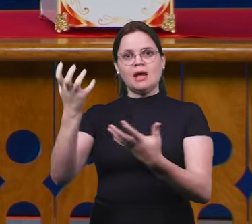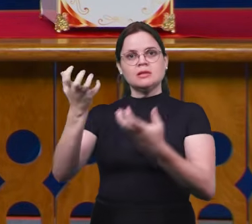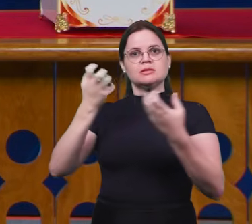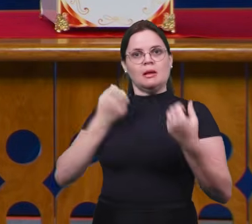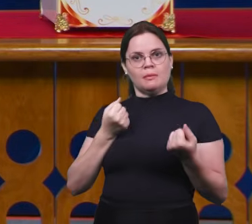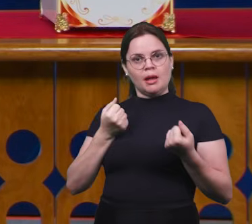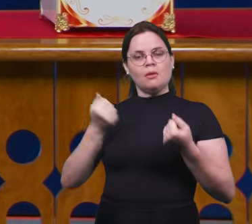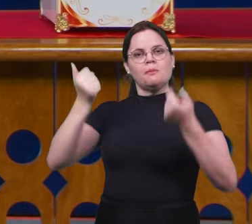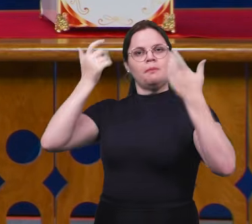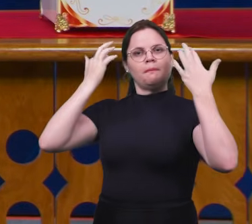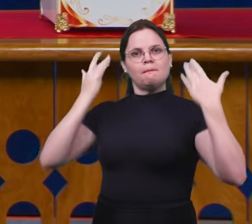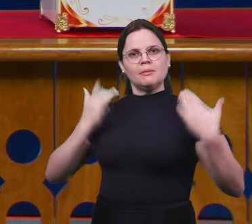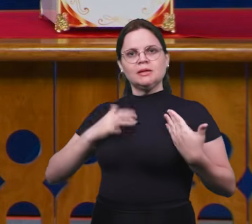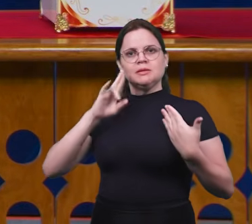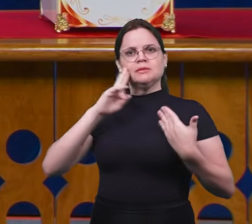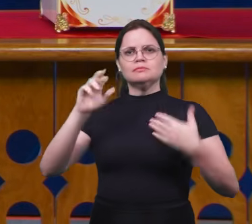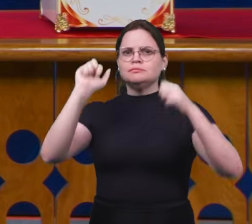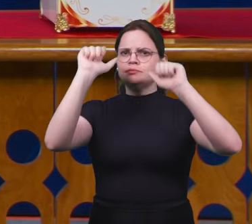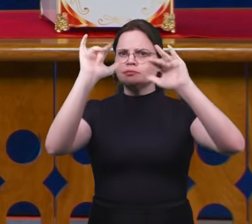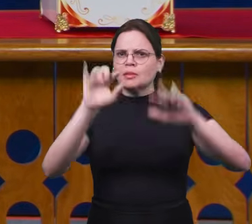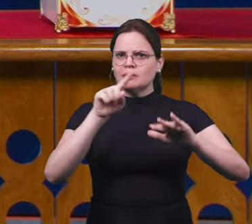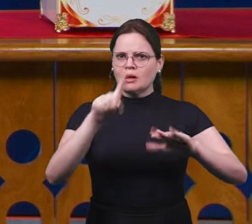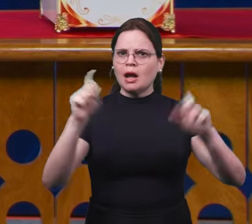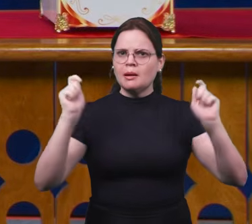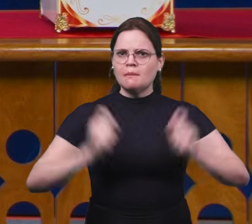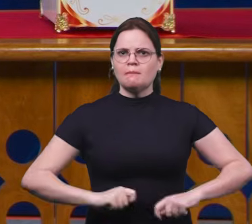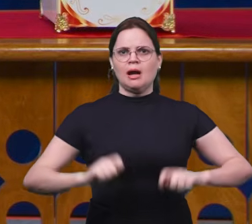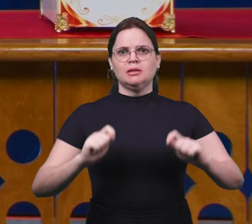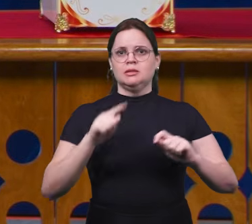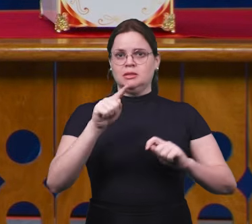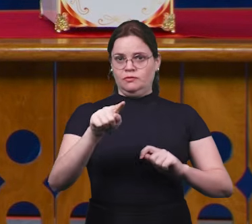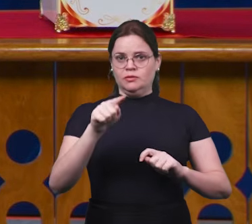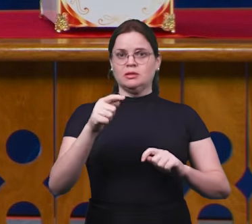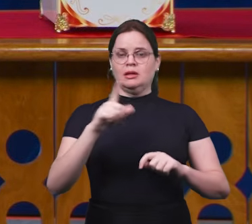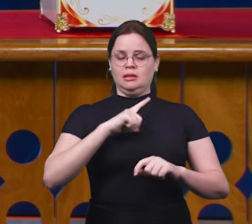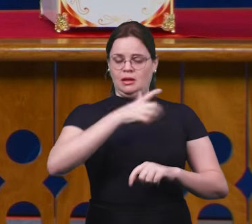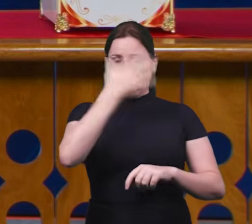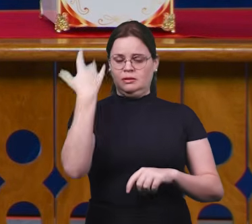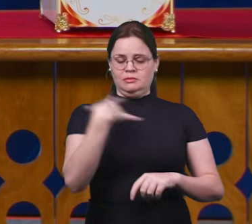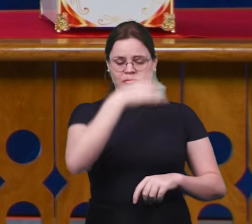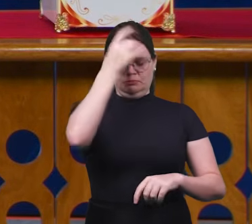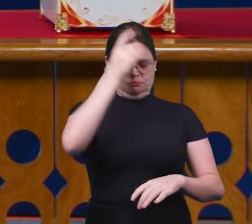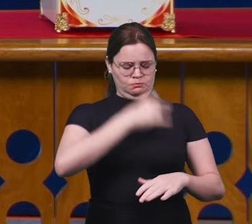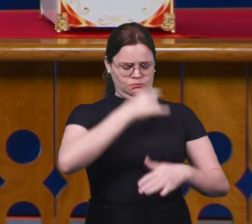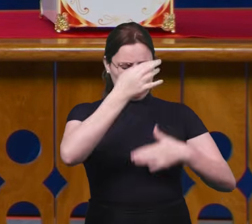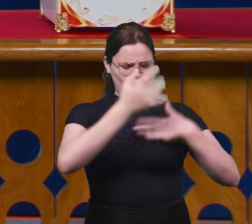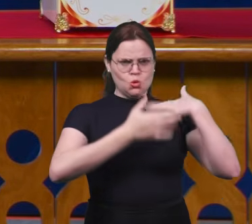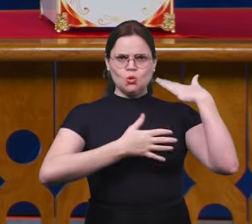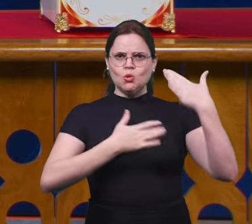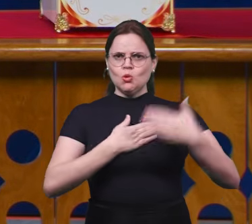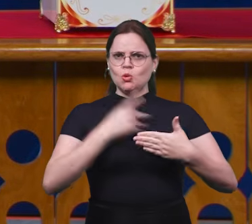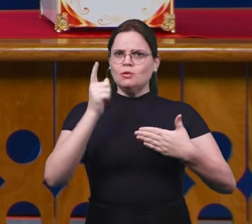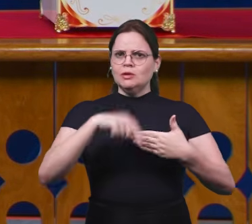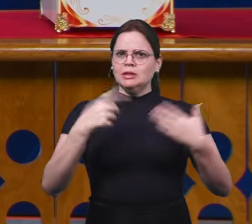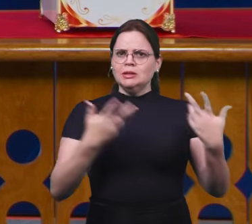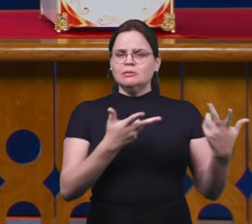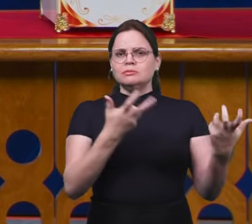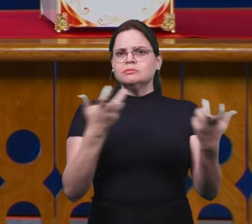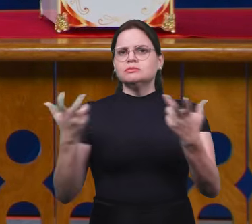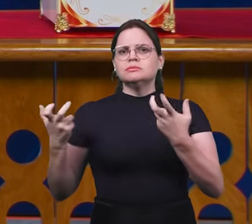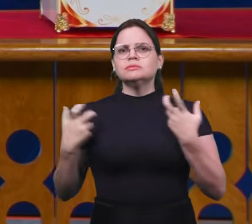te capacitou, o Senhor te deu uma bênção. E se você tem o Espírito Santo na sua vida, você está